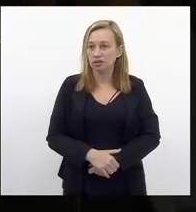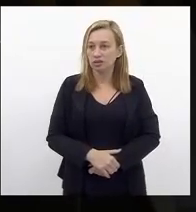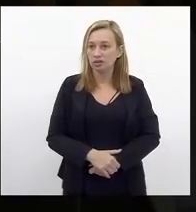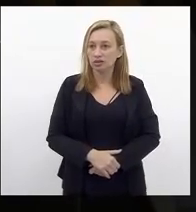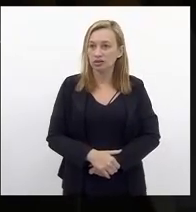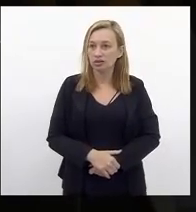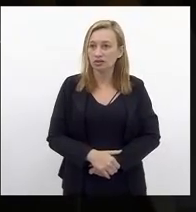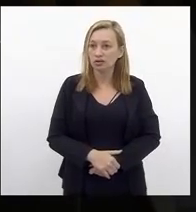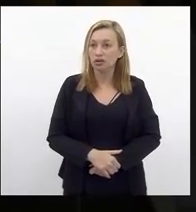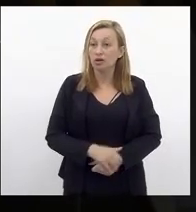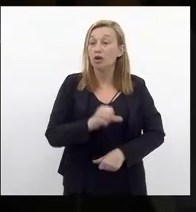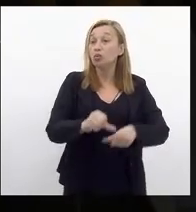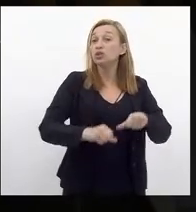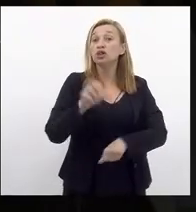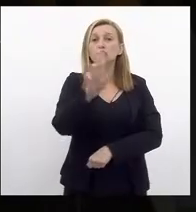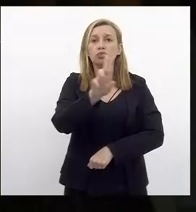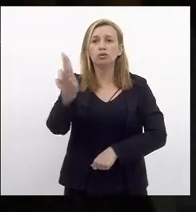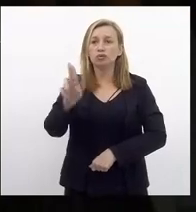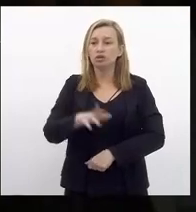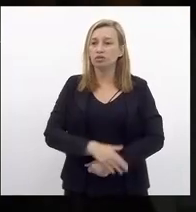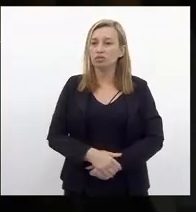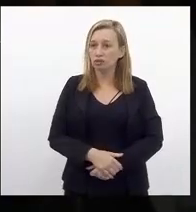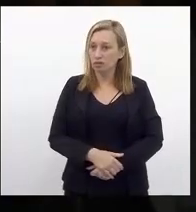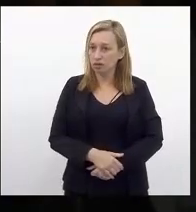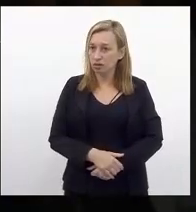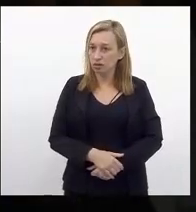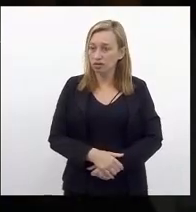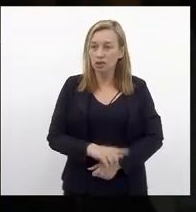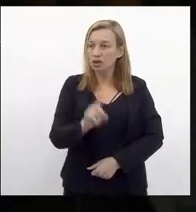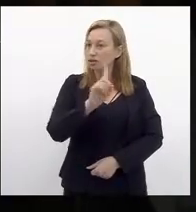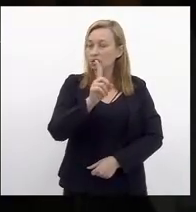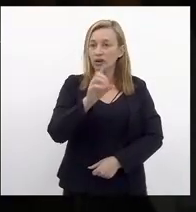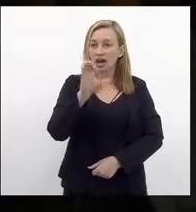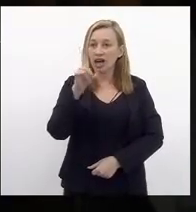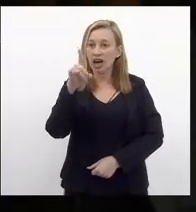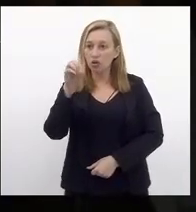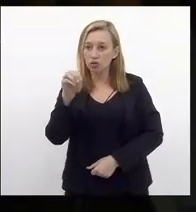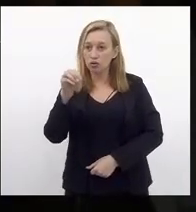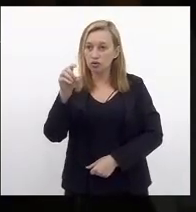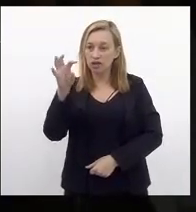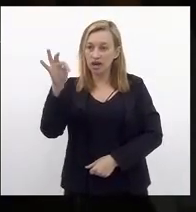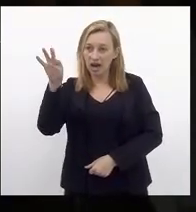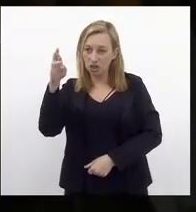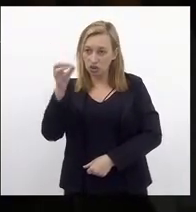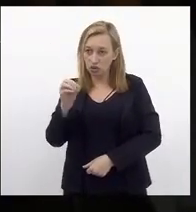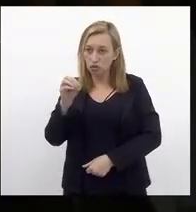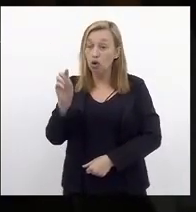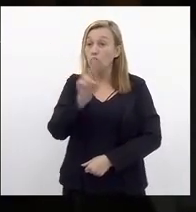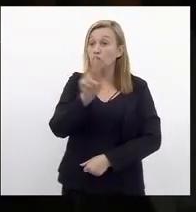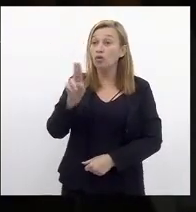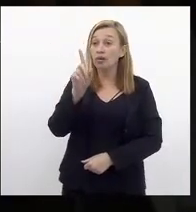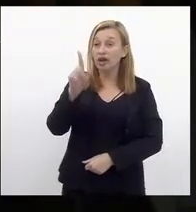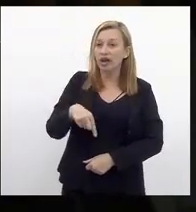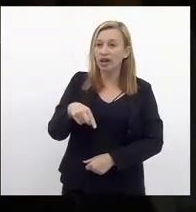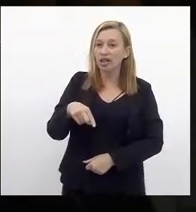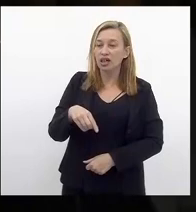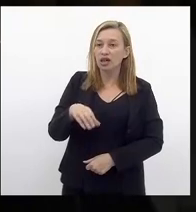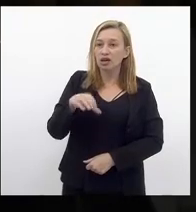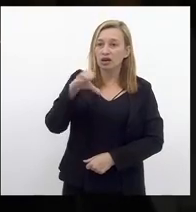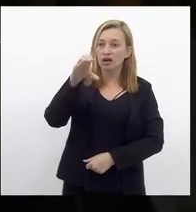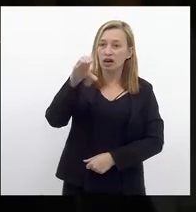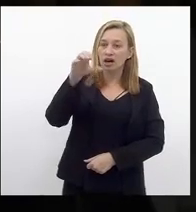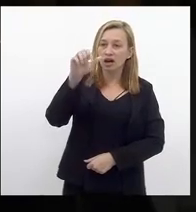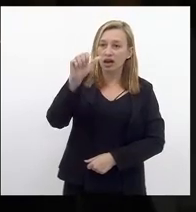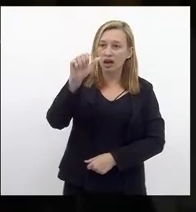o que está mudando o seu nome e não é mais Cláudio Castro o nome dele agora é Cláudio